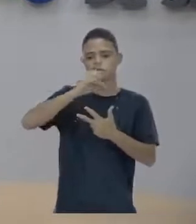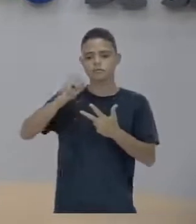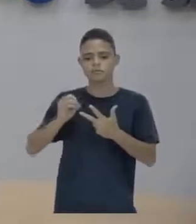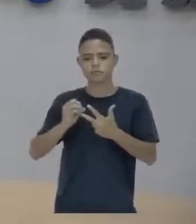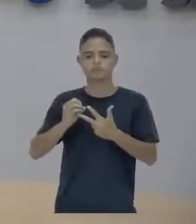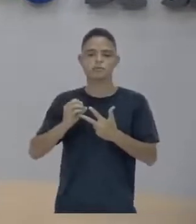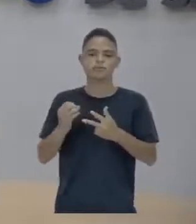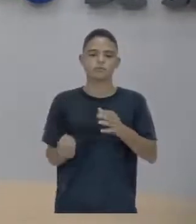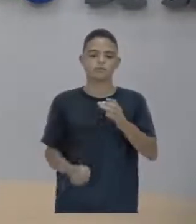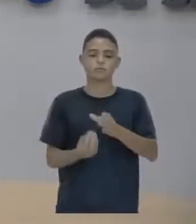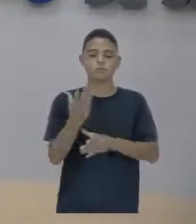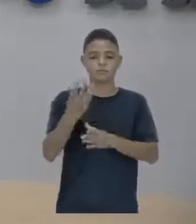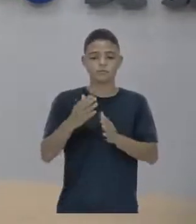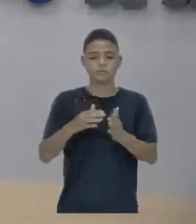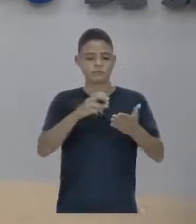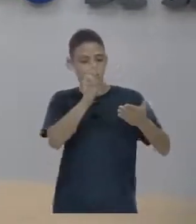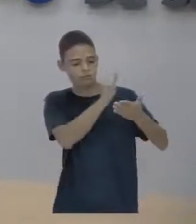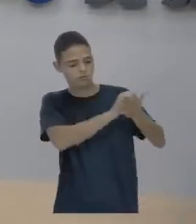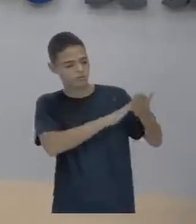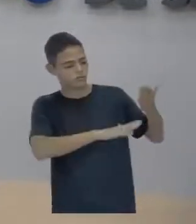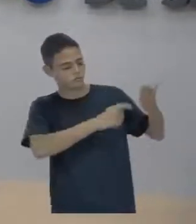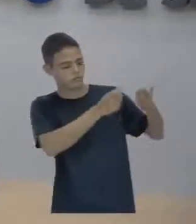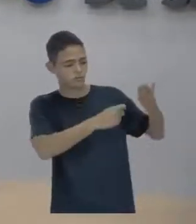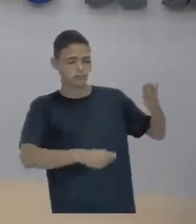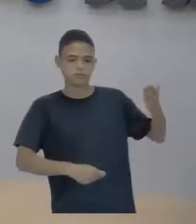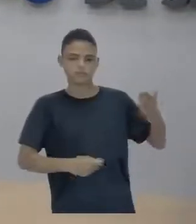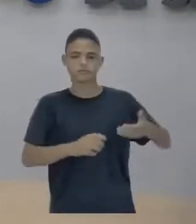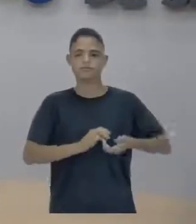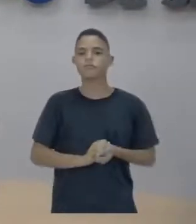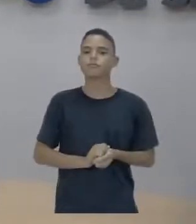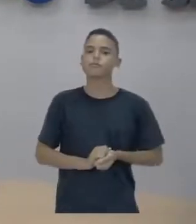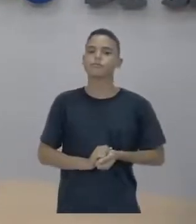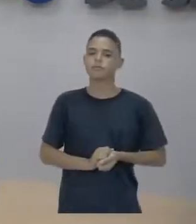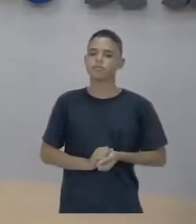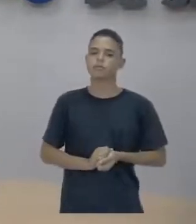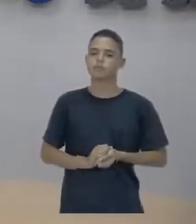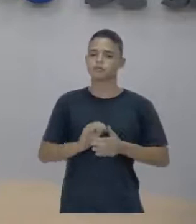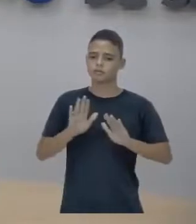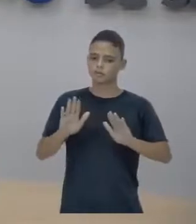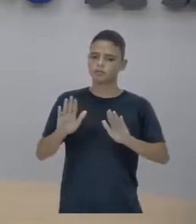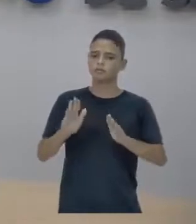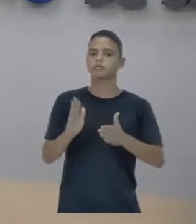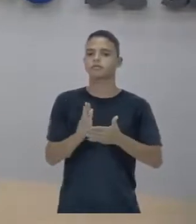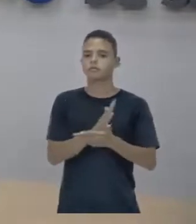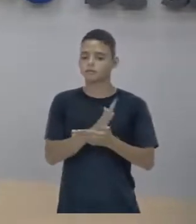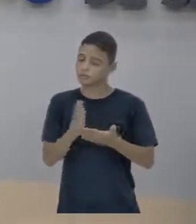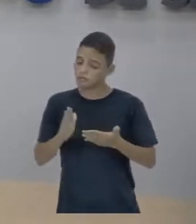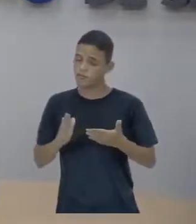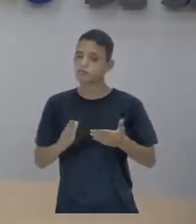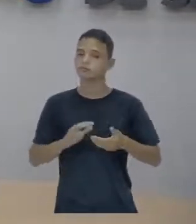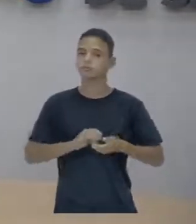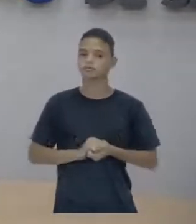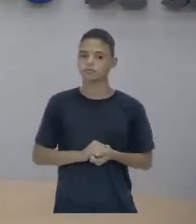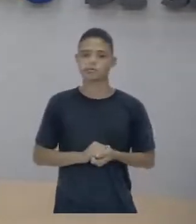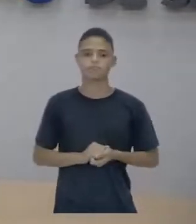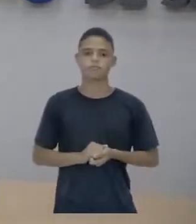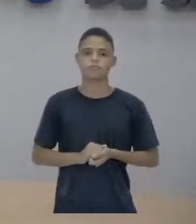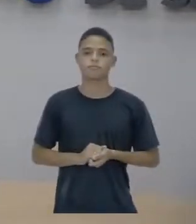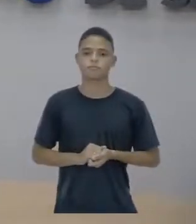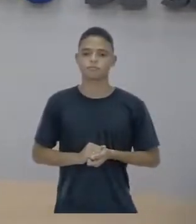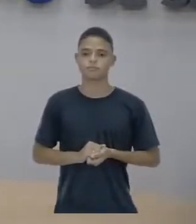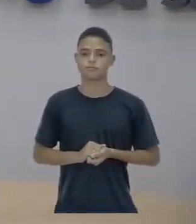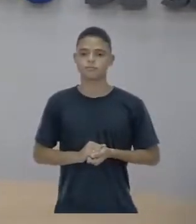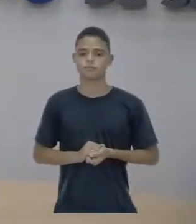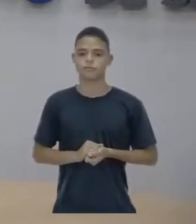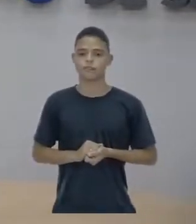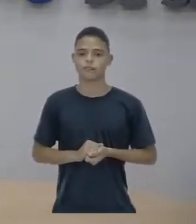precisa ser uma questão polêmica necessariamente, tão polêmica como algumas que vocês colocaram aqui, né, polarizadas até. Então